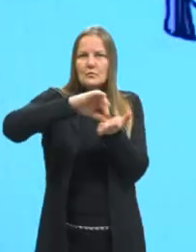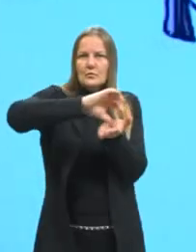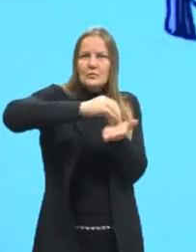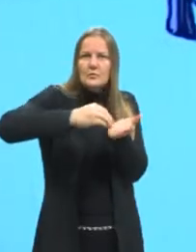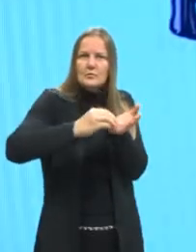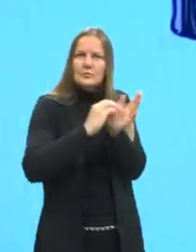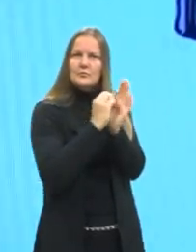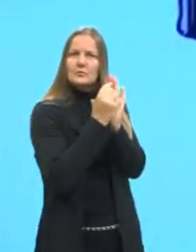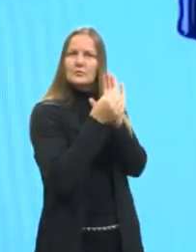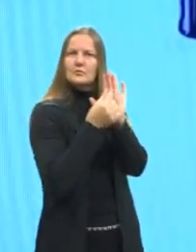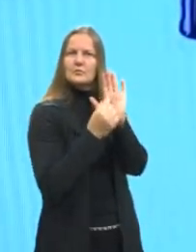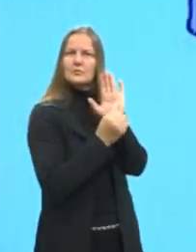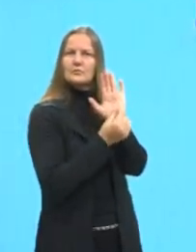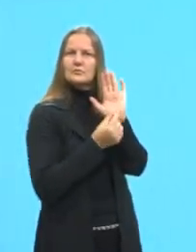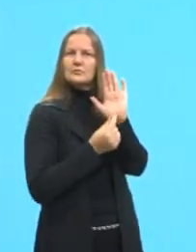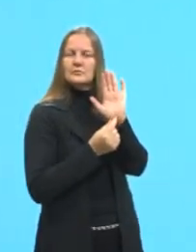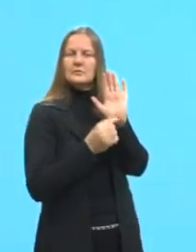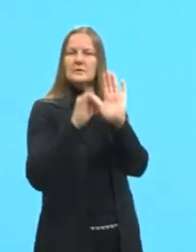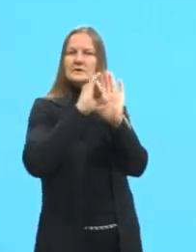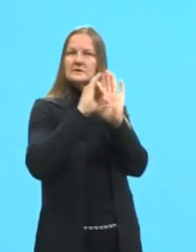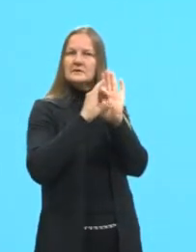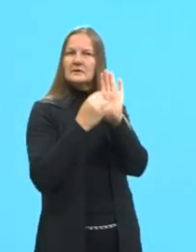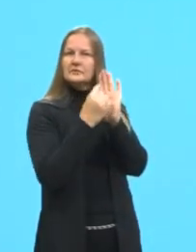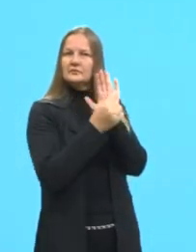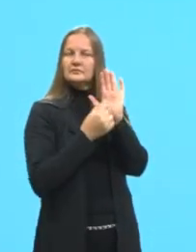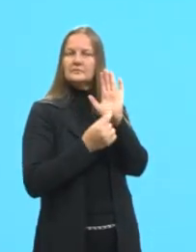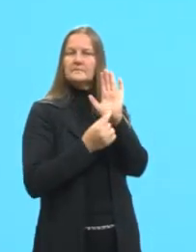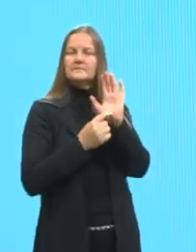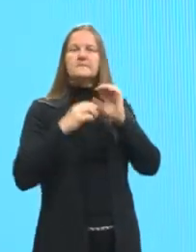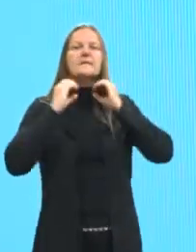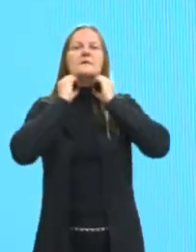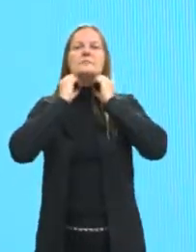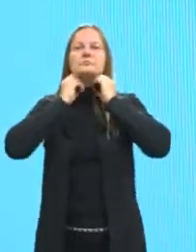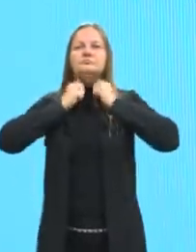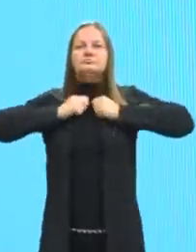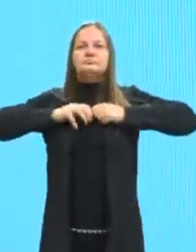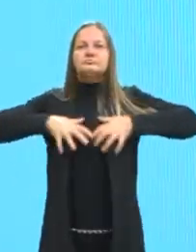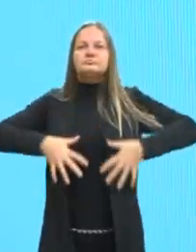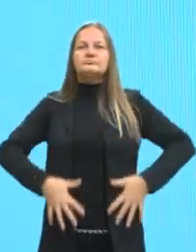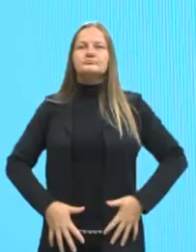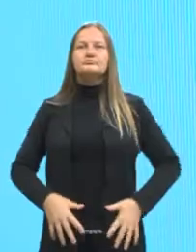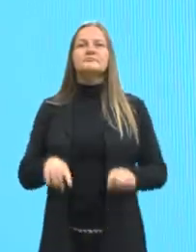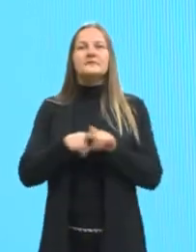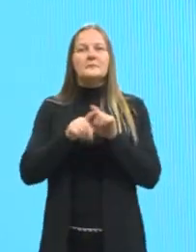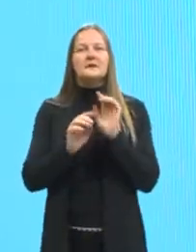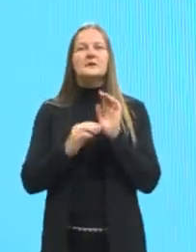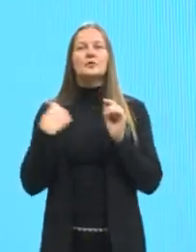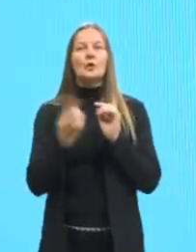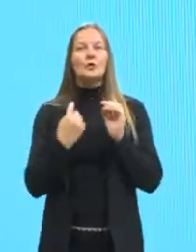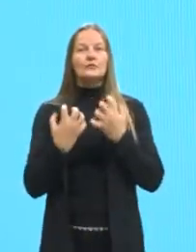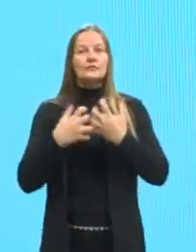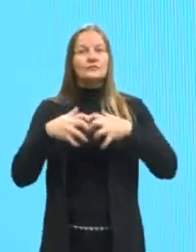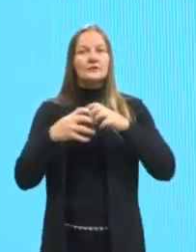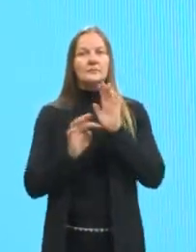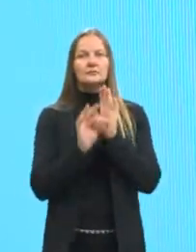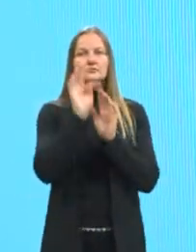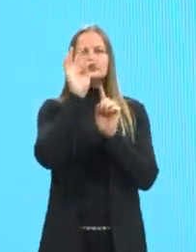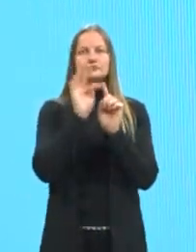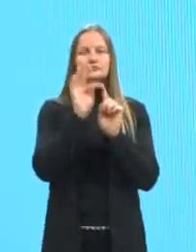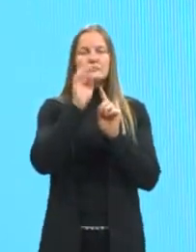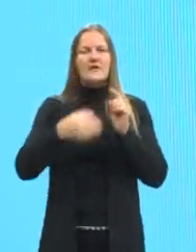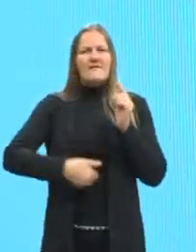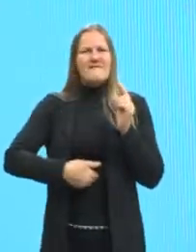ele tá ele tá relacionado a função endócrina temperatura na manutenção da temperatura fome